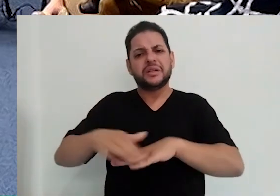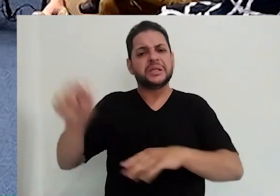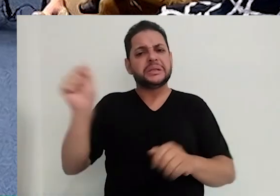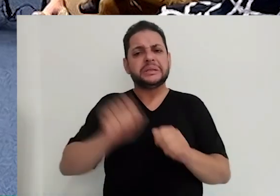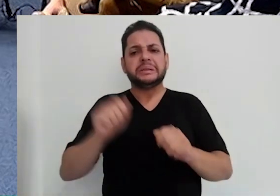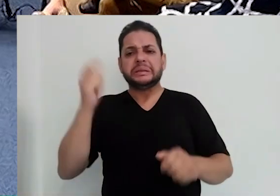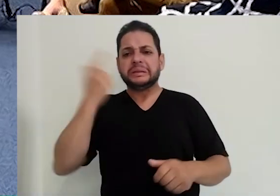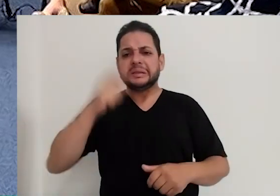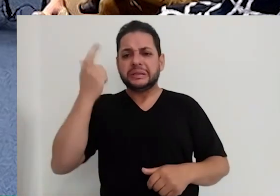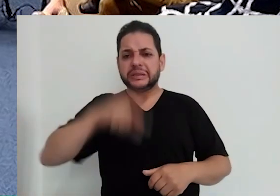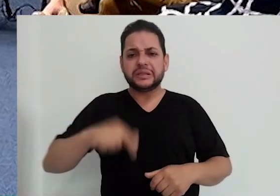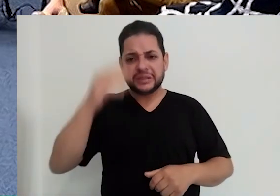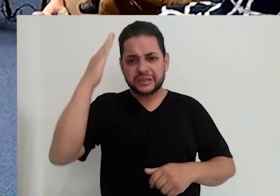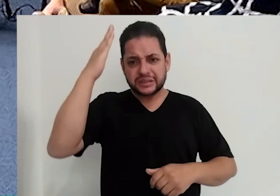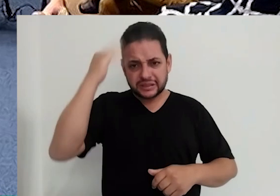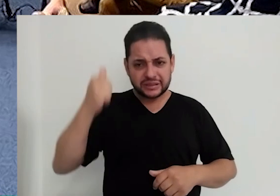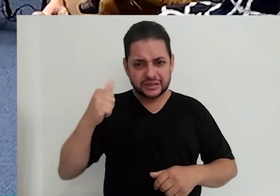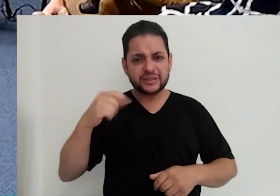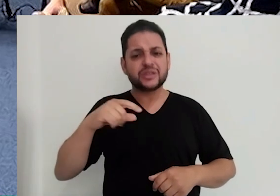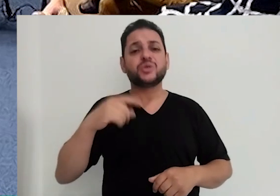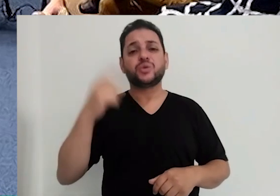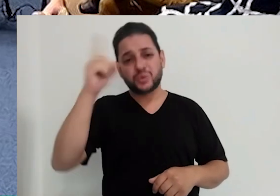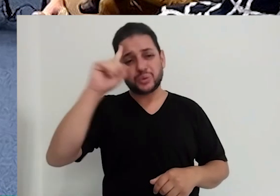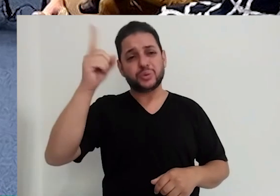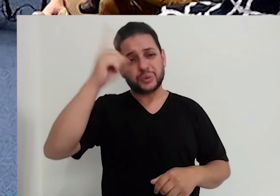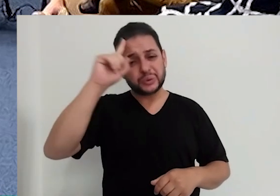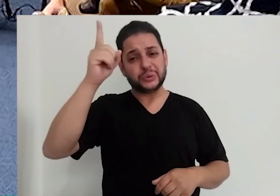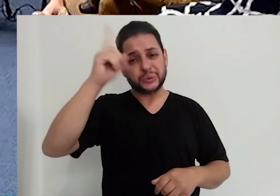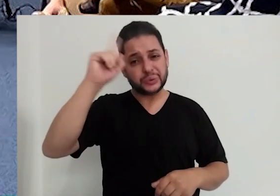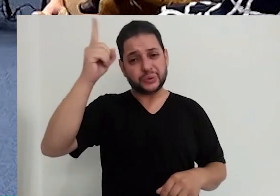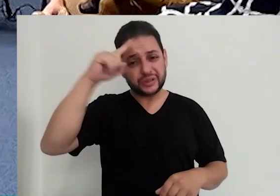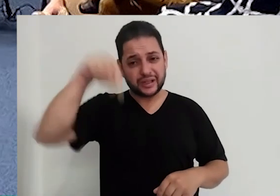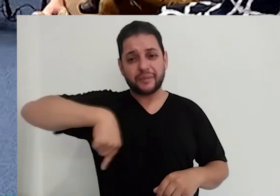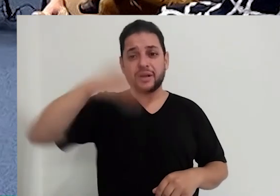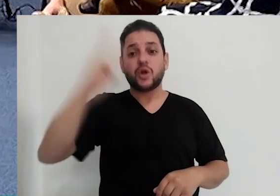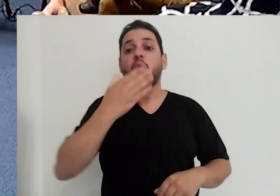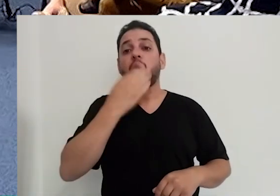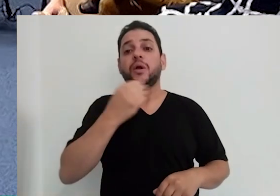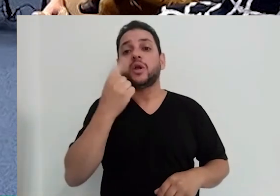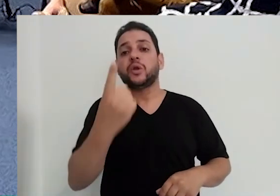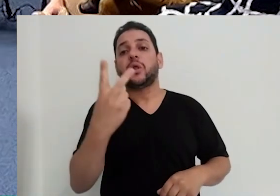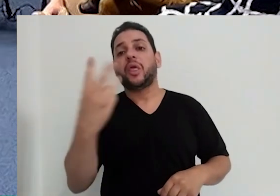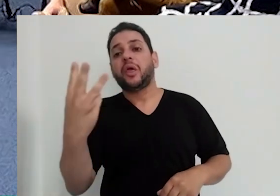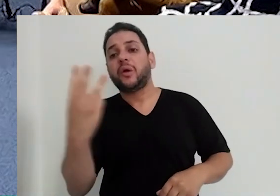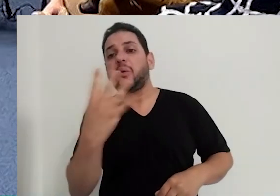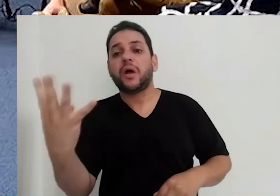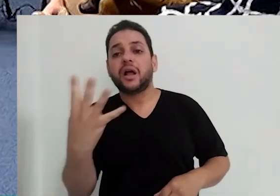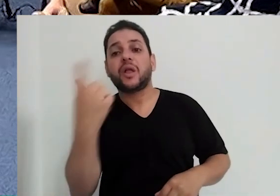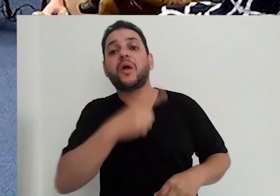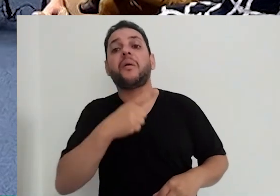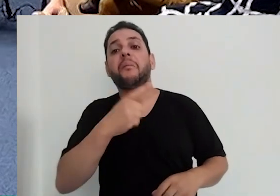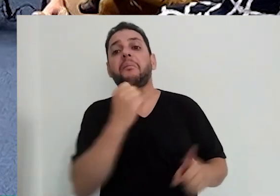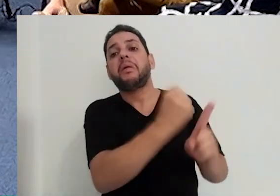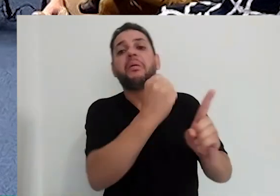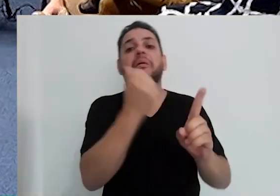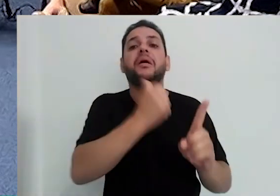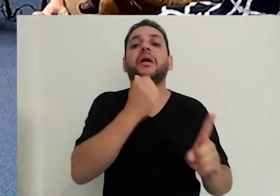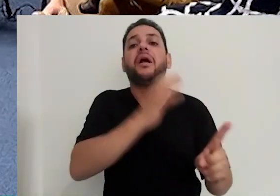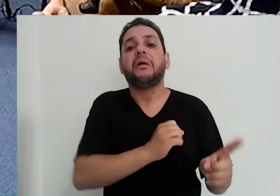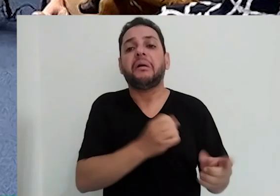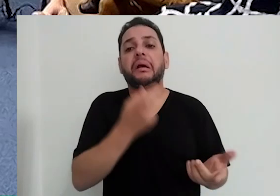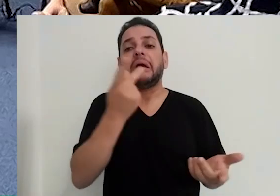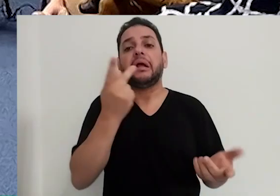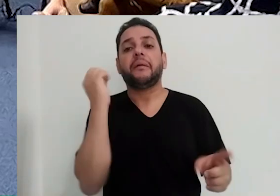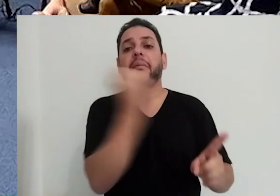três ou quatro homens por dia no Brasil que fazem isso né foi uma entrevista muito difícil porque tava com medo dele embora e a gente já